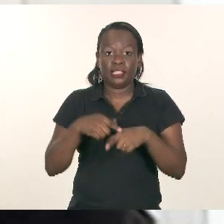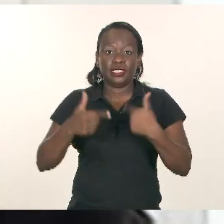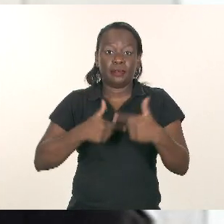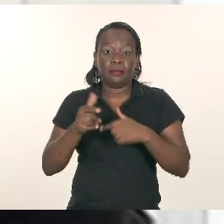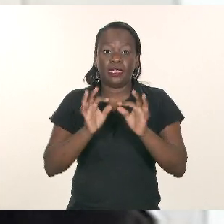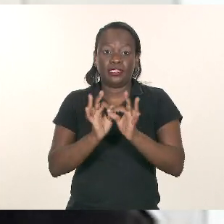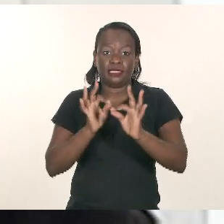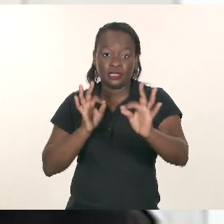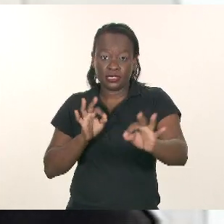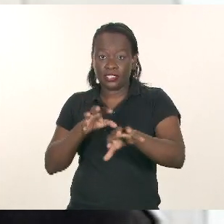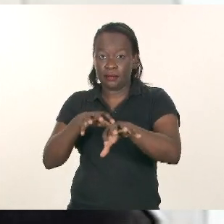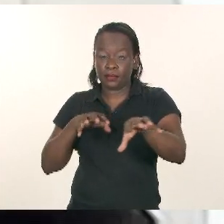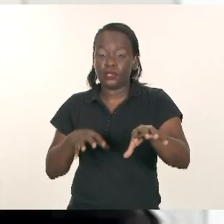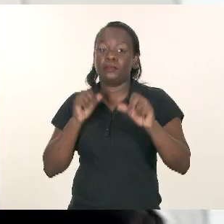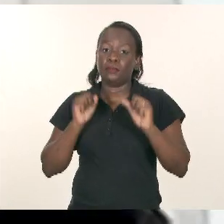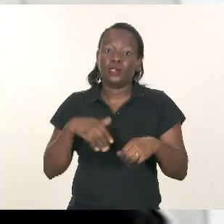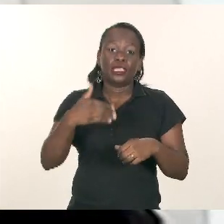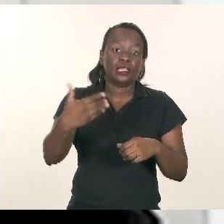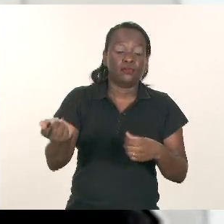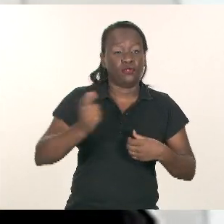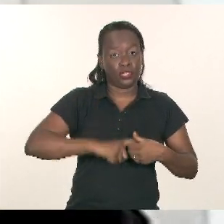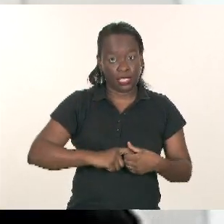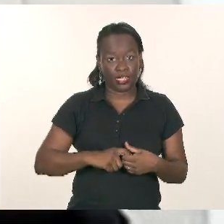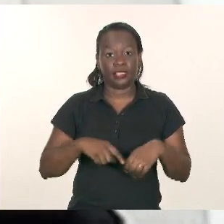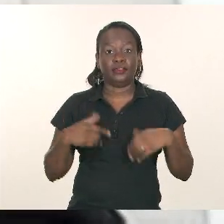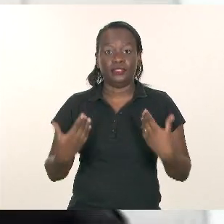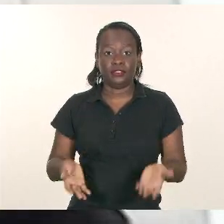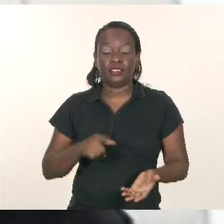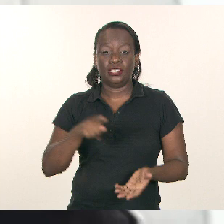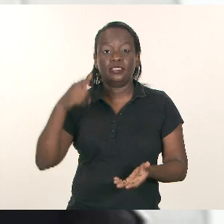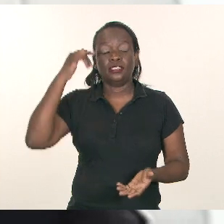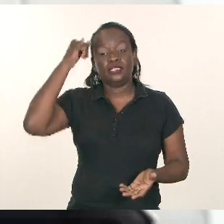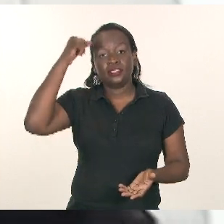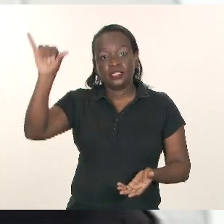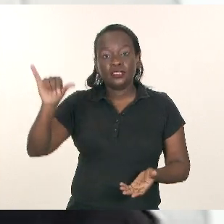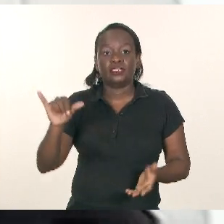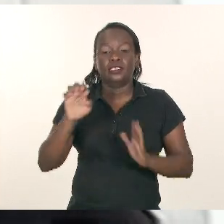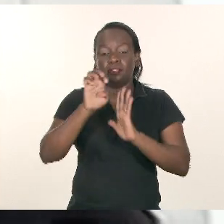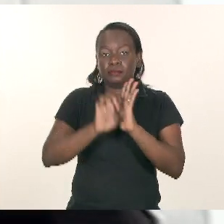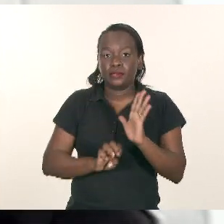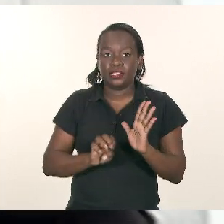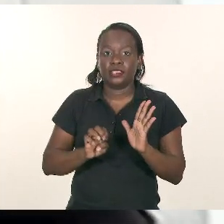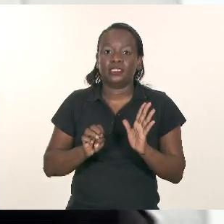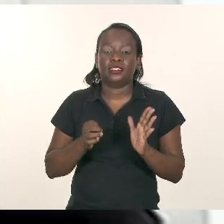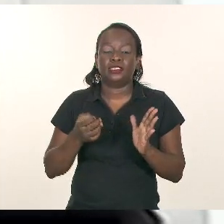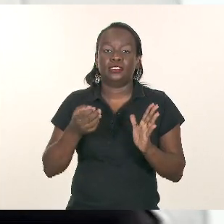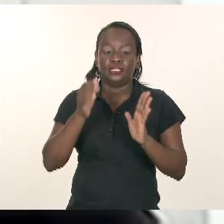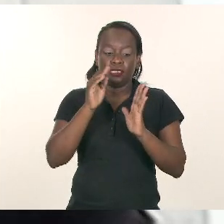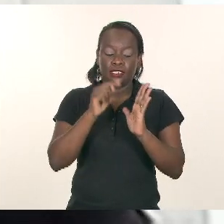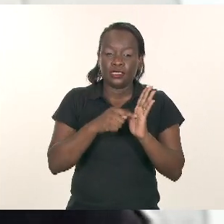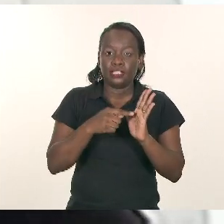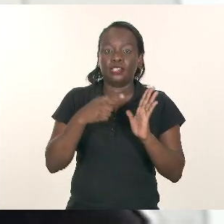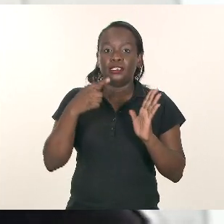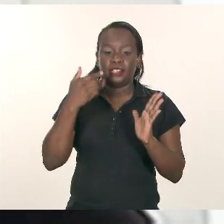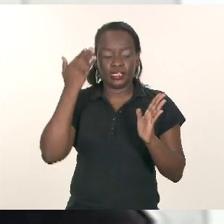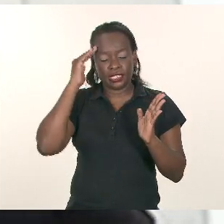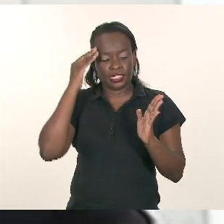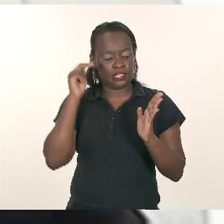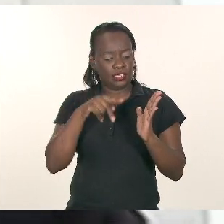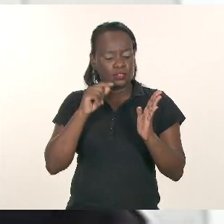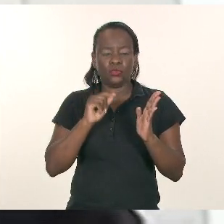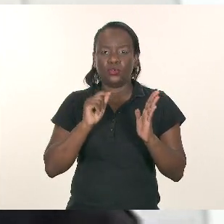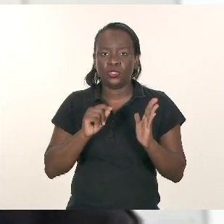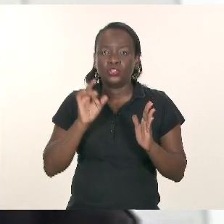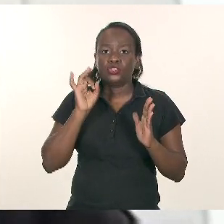que poderão voltar posteriormente. E a gente evita emendas onde se dá a entender que só poderiam